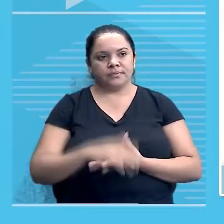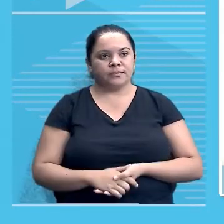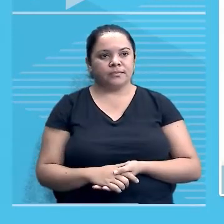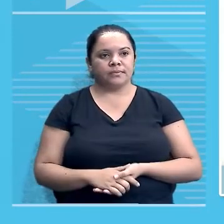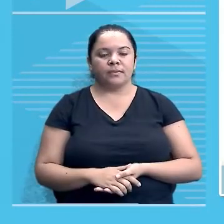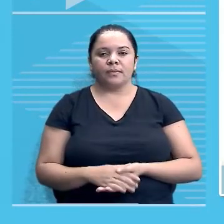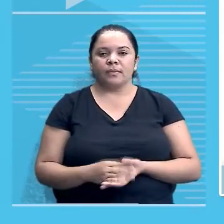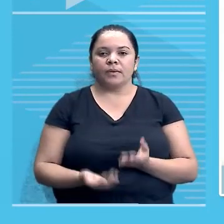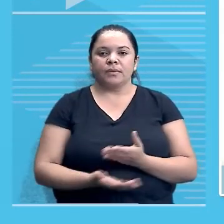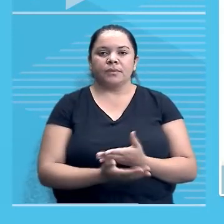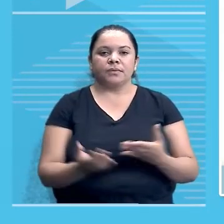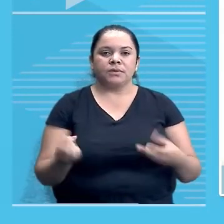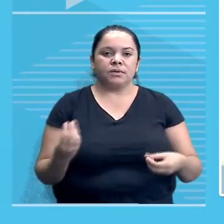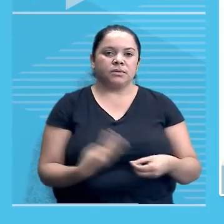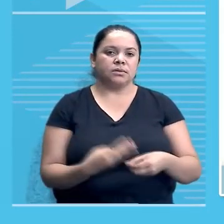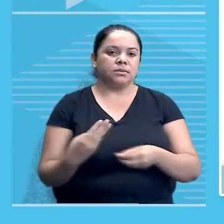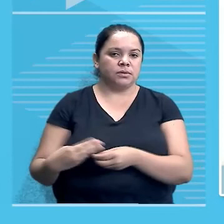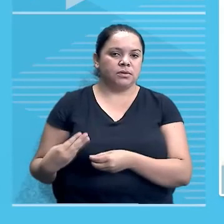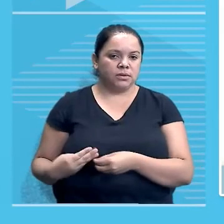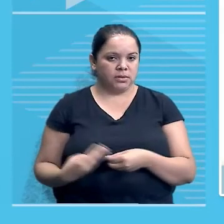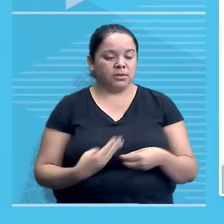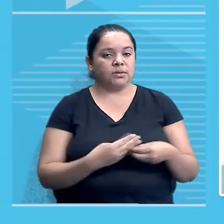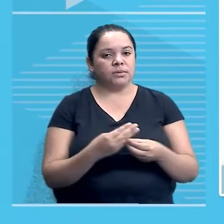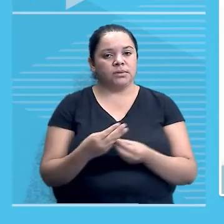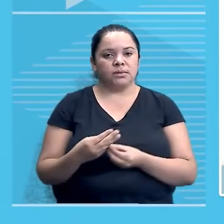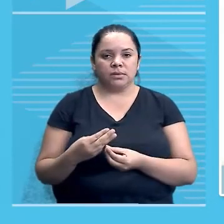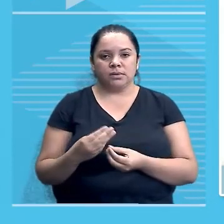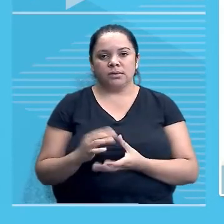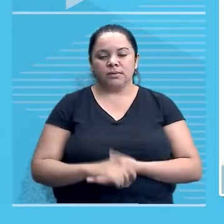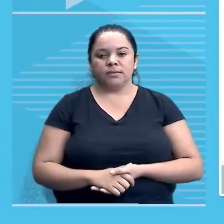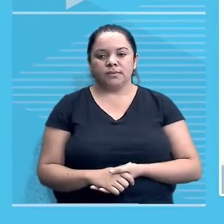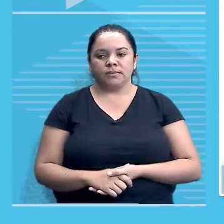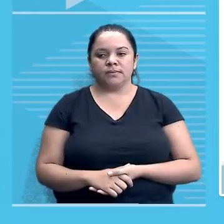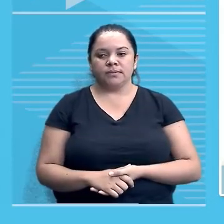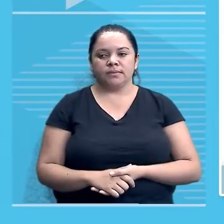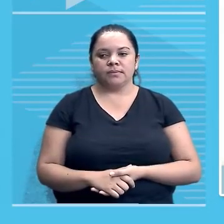Galerinha de São Félix, tudo ok?